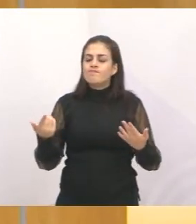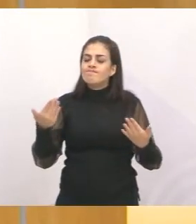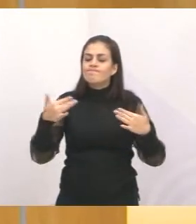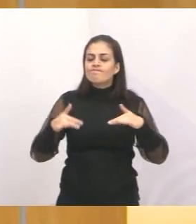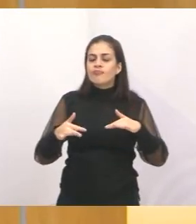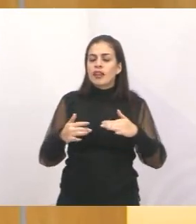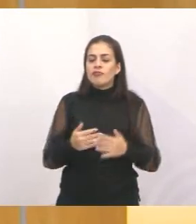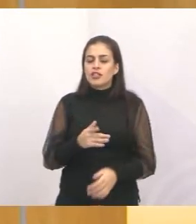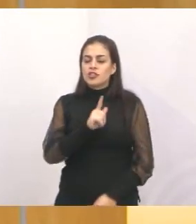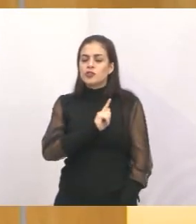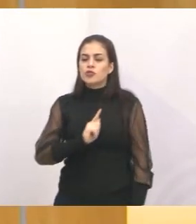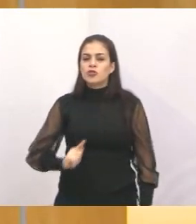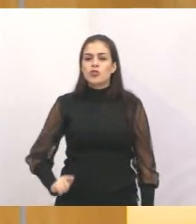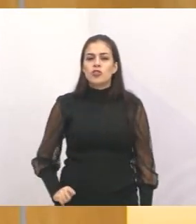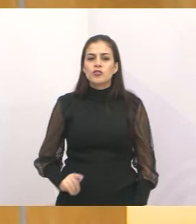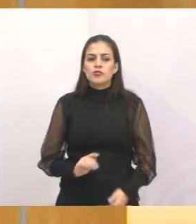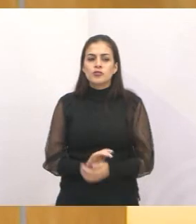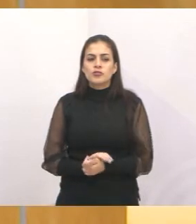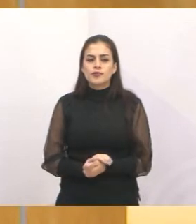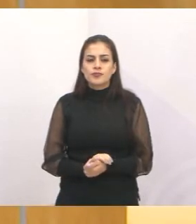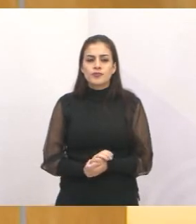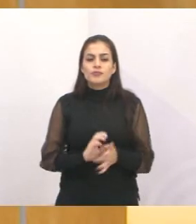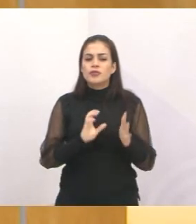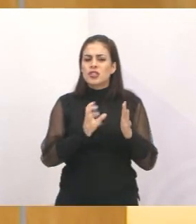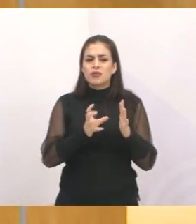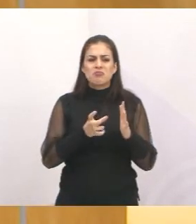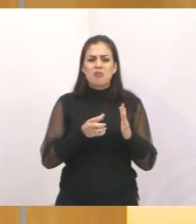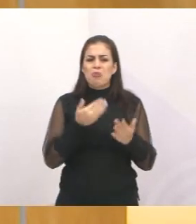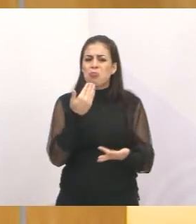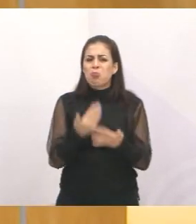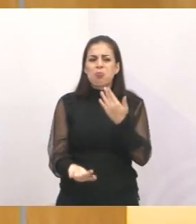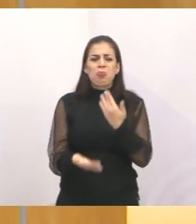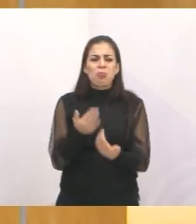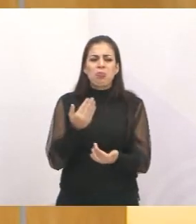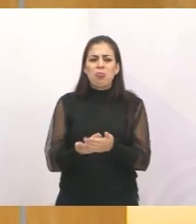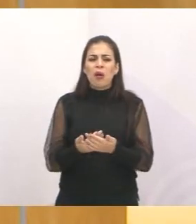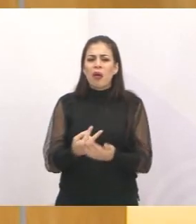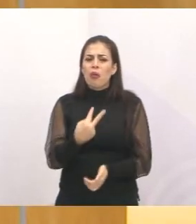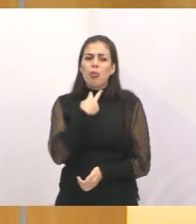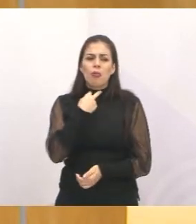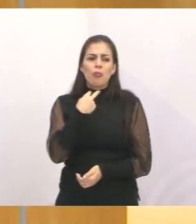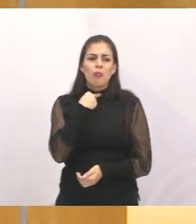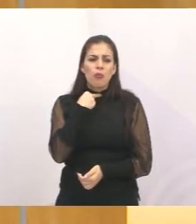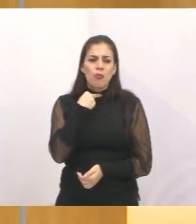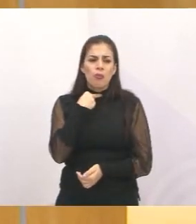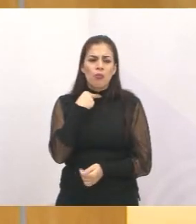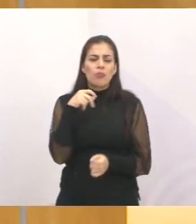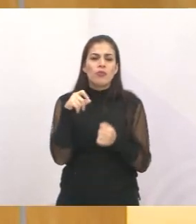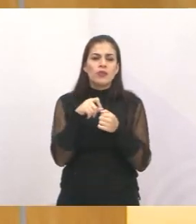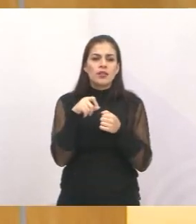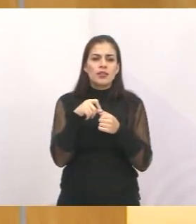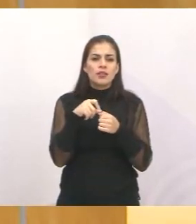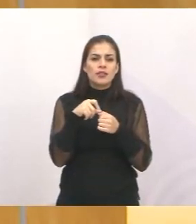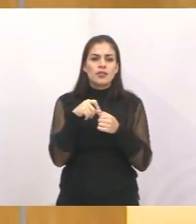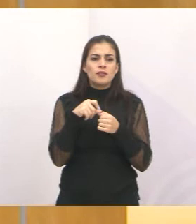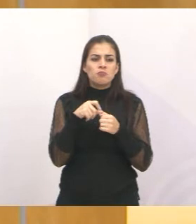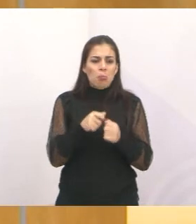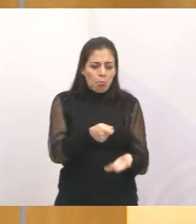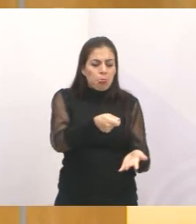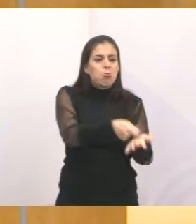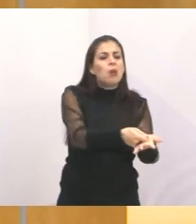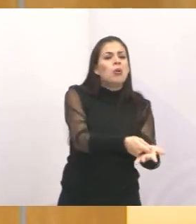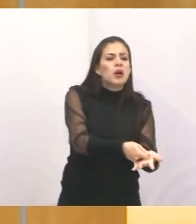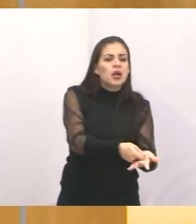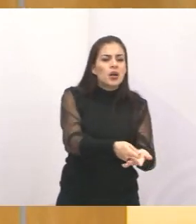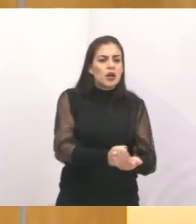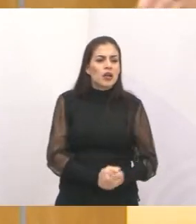qualquer que seja, PT, PSDB, PL, qualquer governo que seja, não pode fazer essa ingerência ao ponto